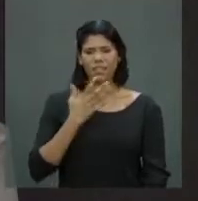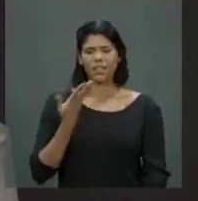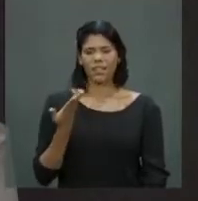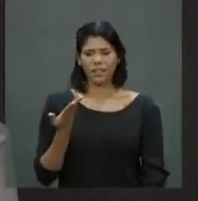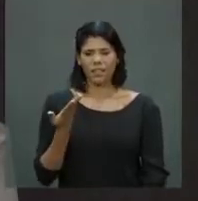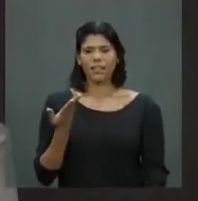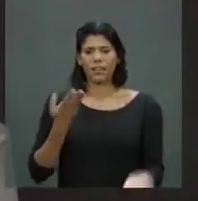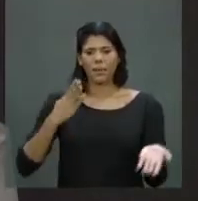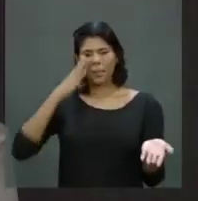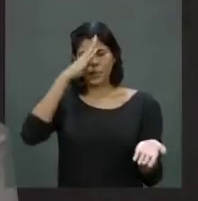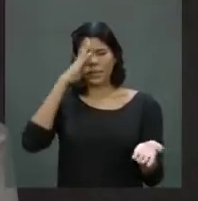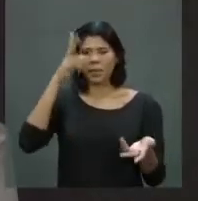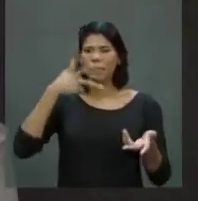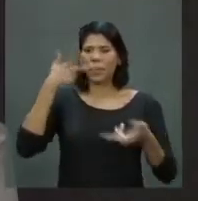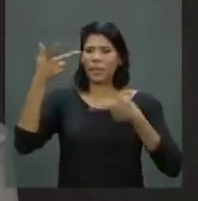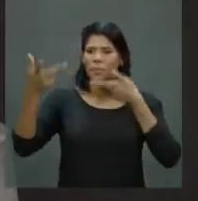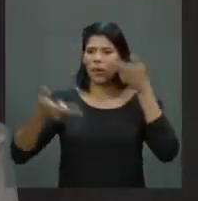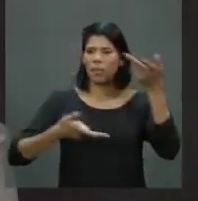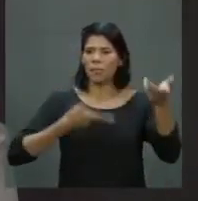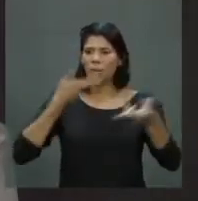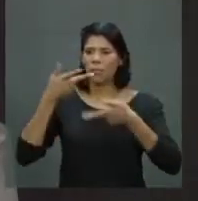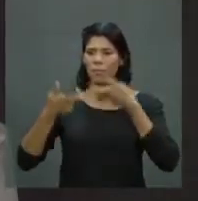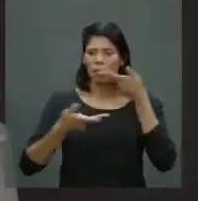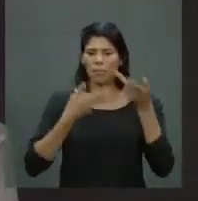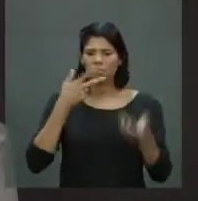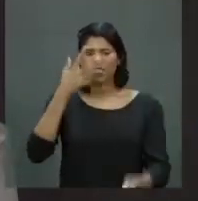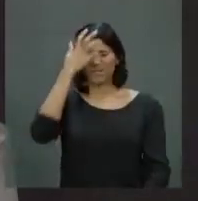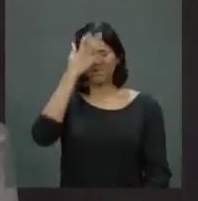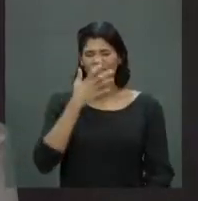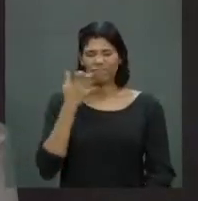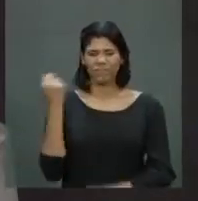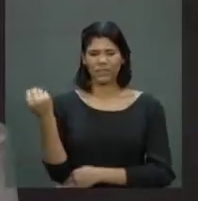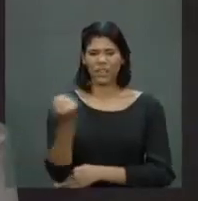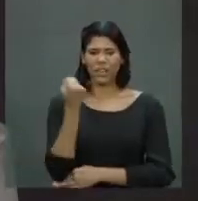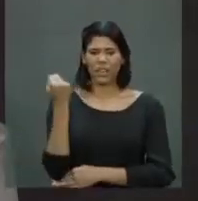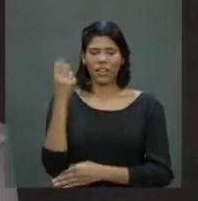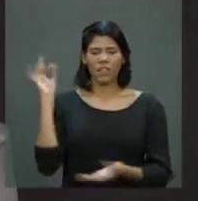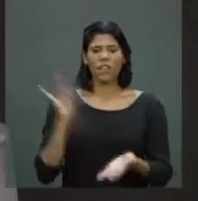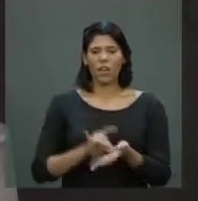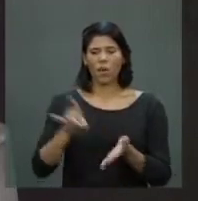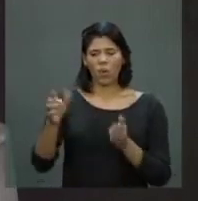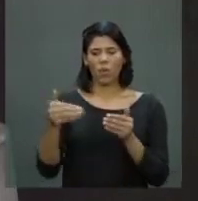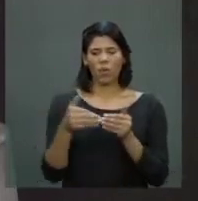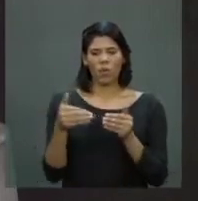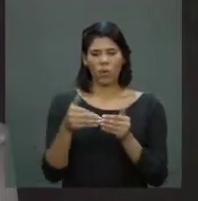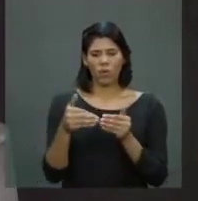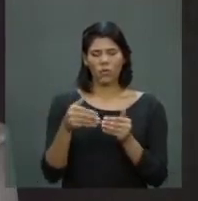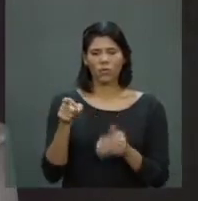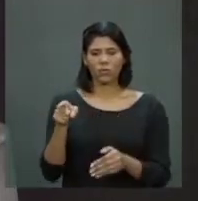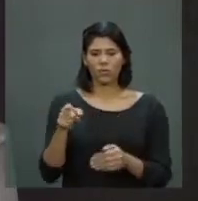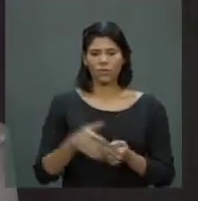Bolsonaro lança à nação. E é verdade, eu concordo com Antônio Prata.